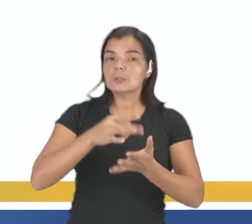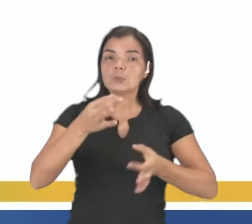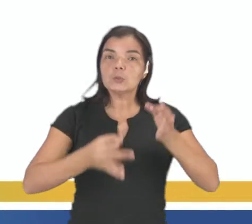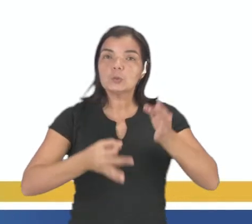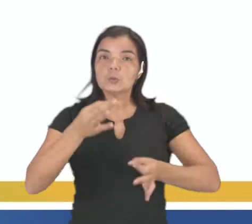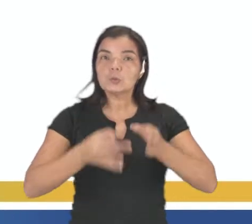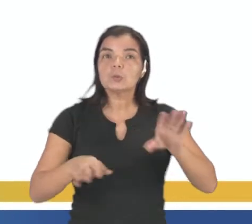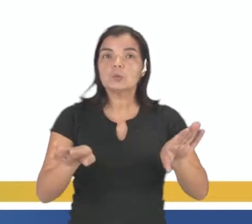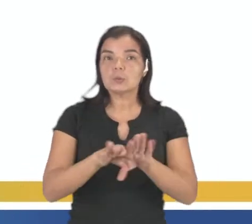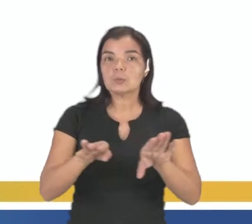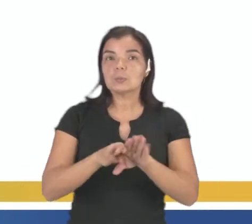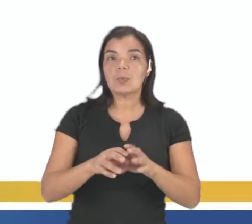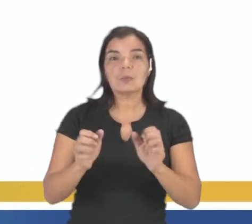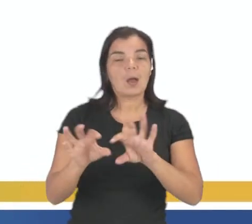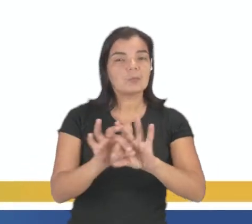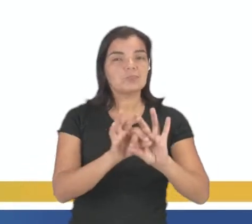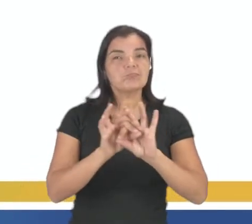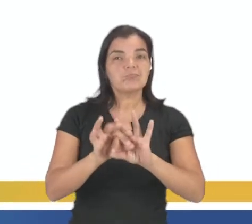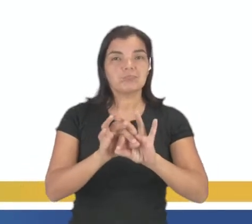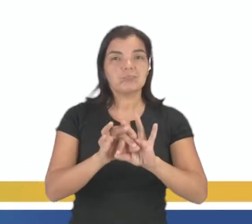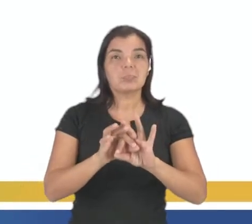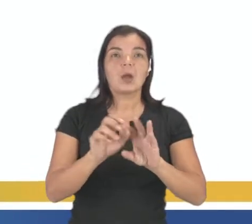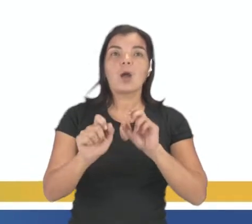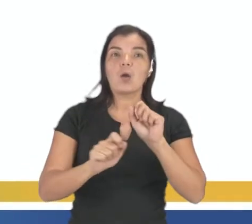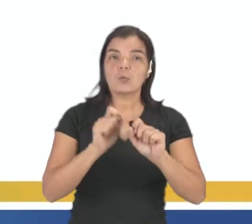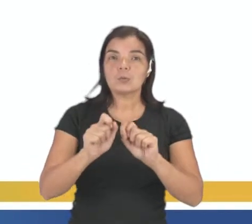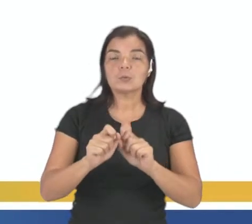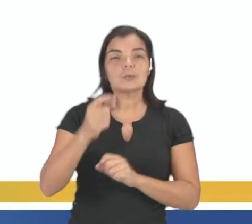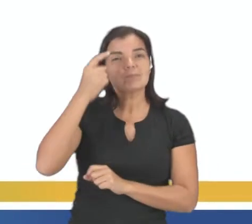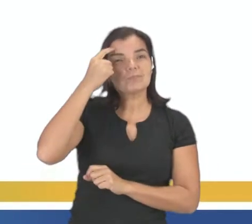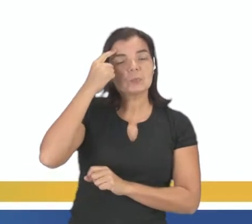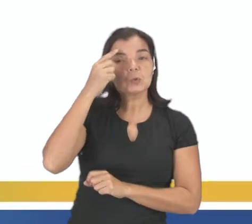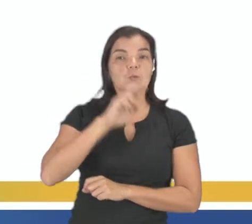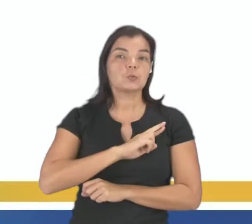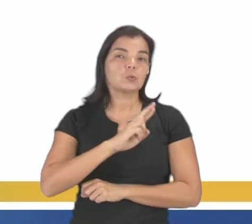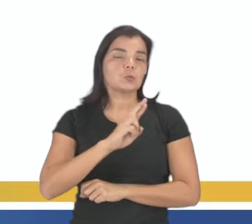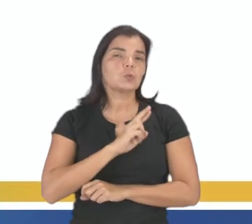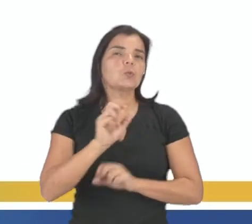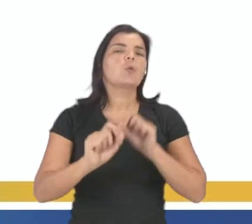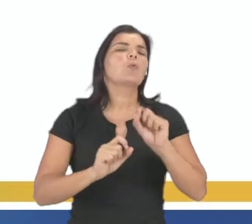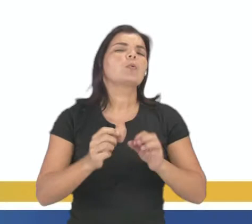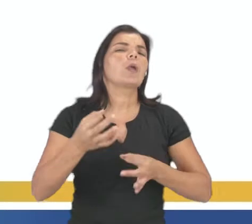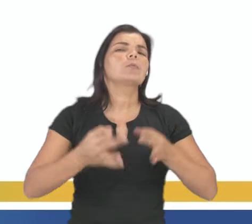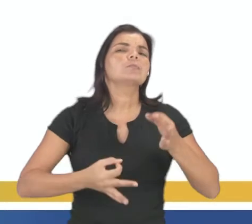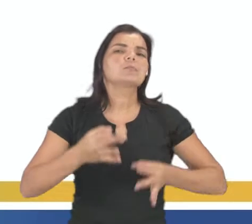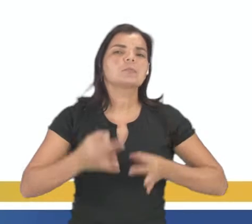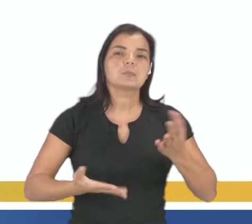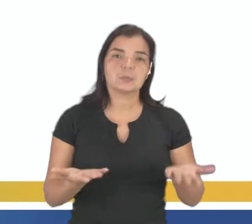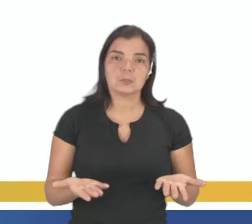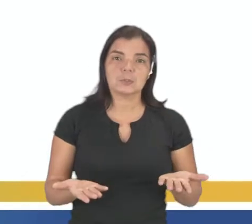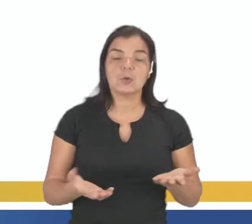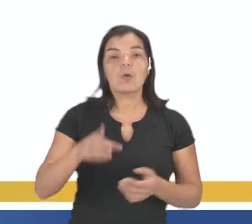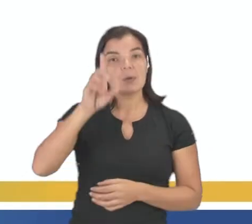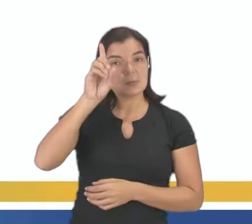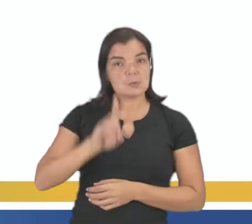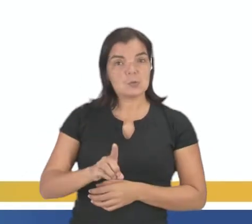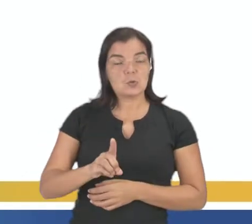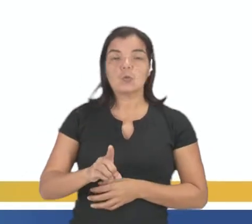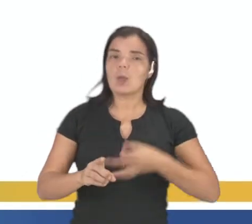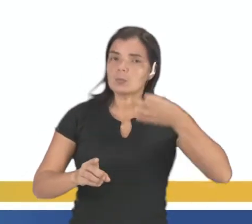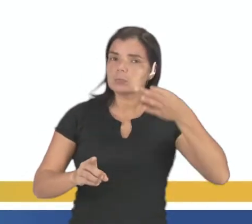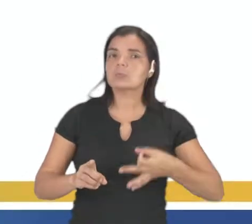a norma jurídica deve estar alinhada aos preceitos religiosos. O que é justiça? De onde vem o direito? O que